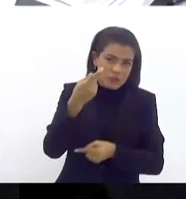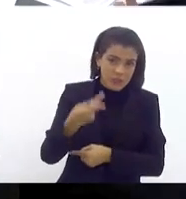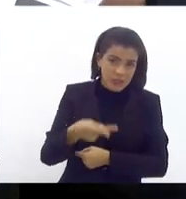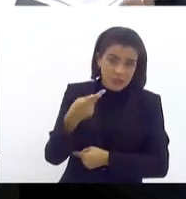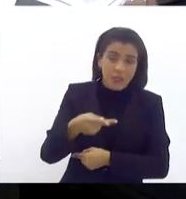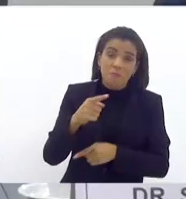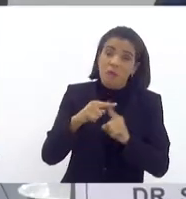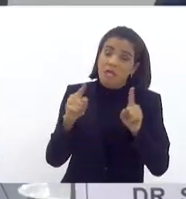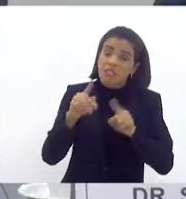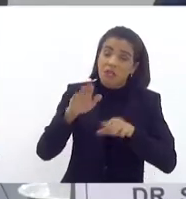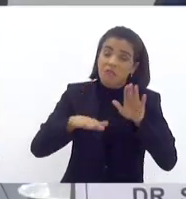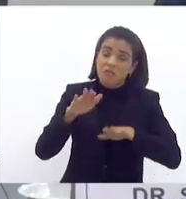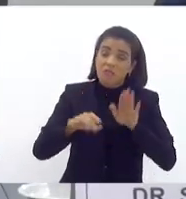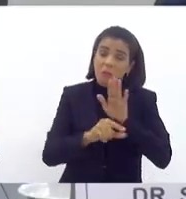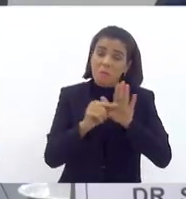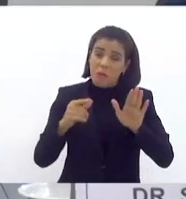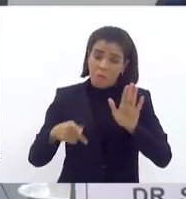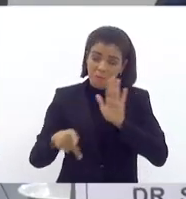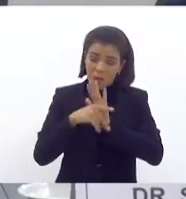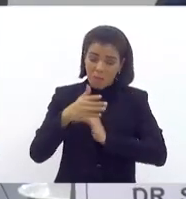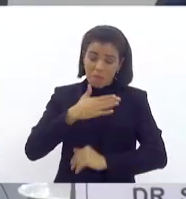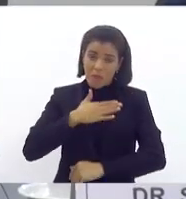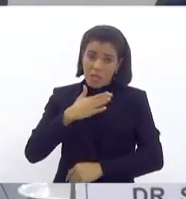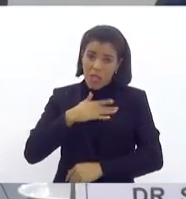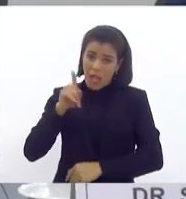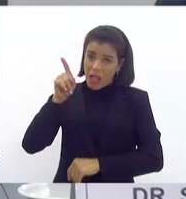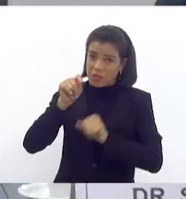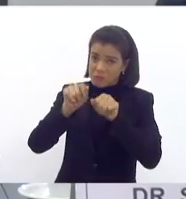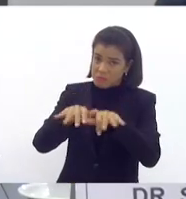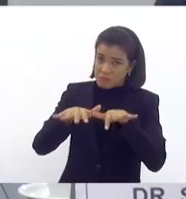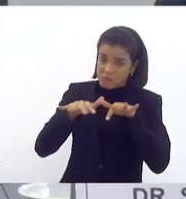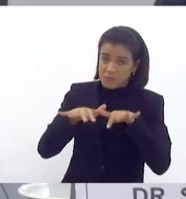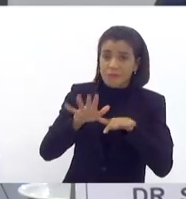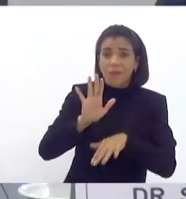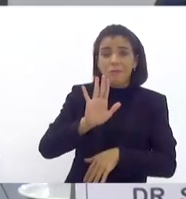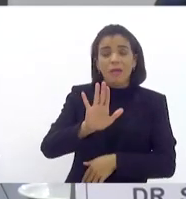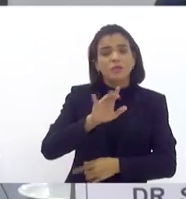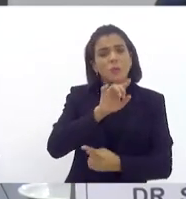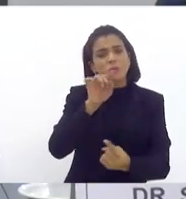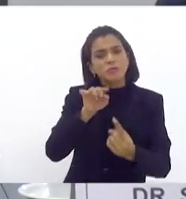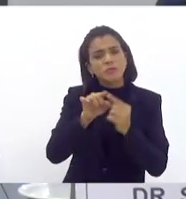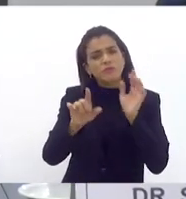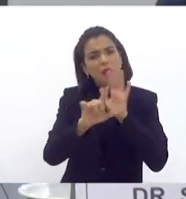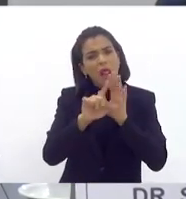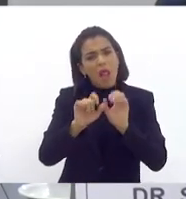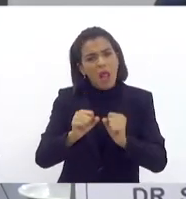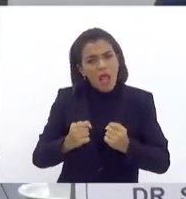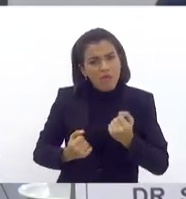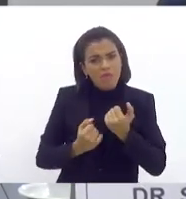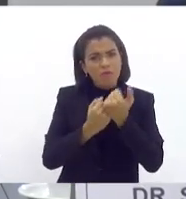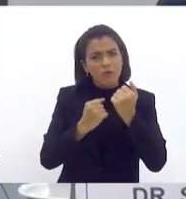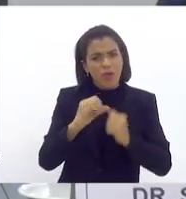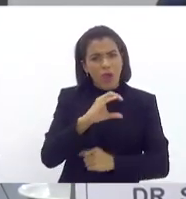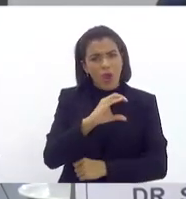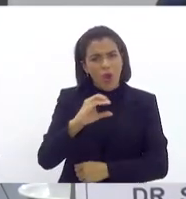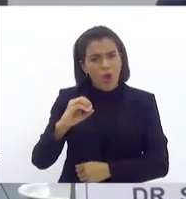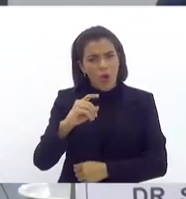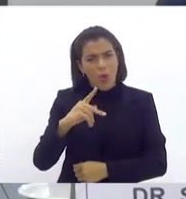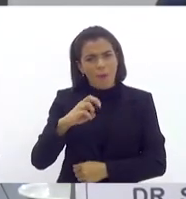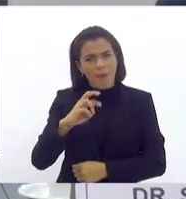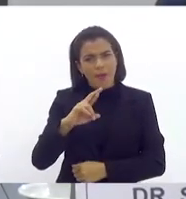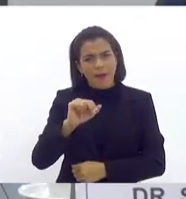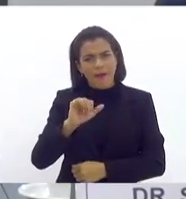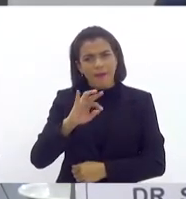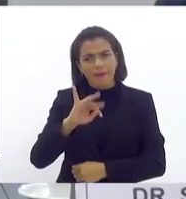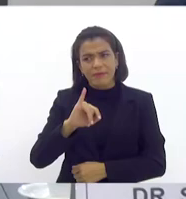seja uma emenda até de minha autoria no próprio plenário. Mas eu acho que se o intuito da lei é fortalecer as cooperativas, em que pese